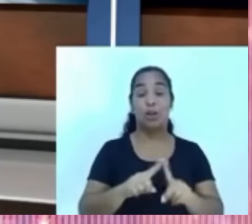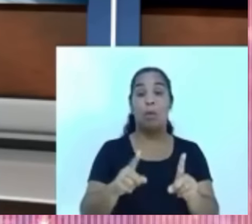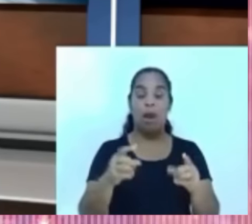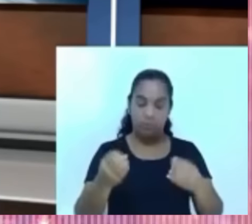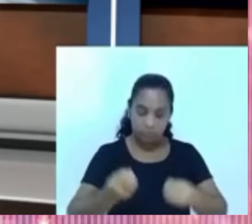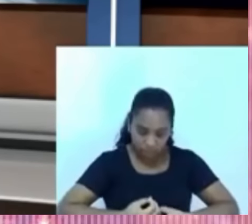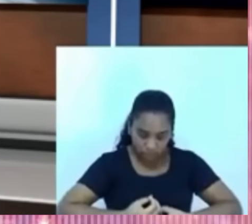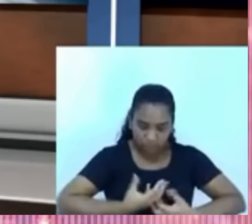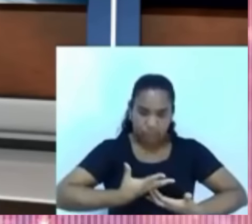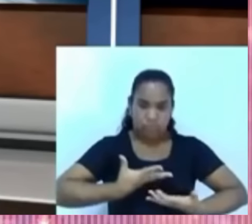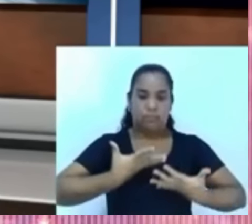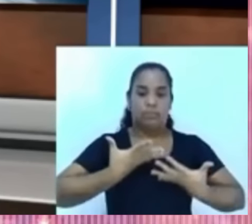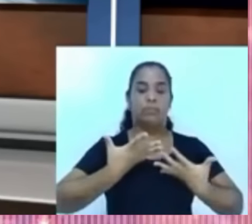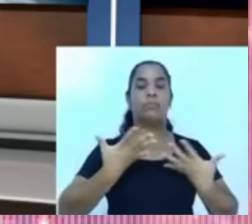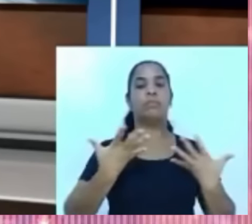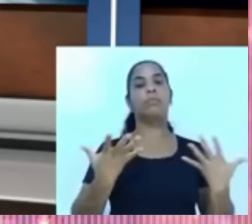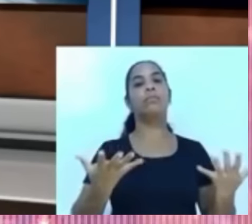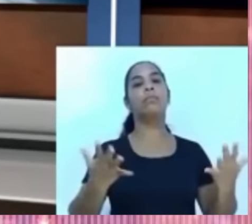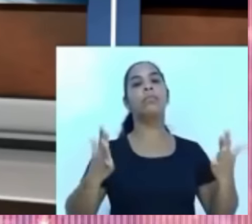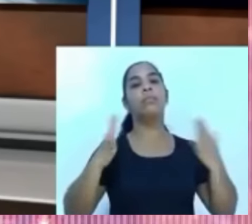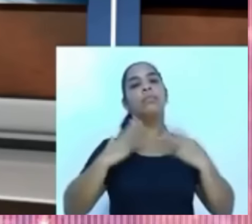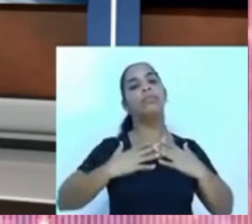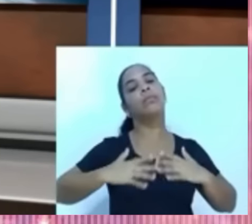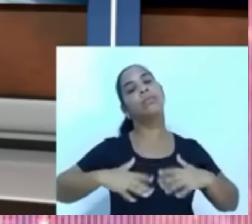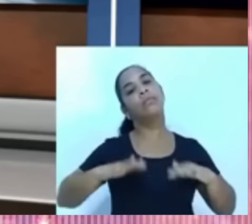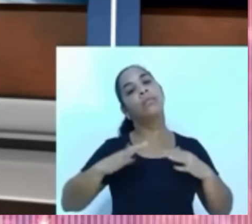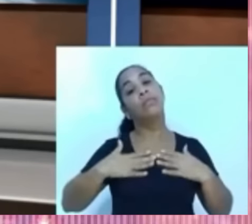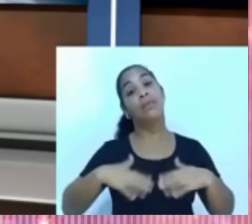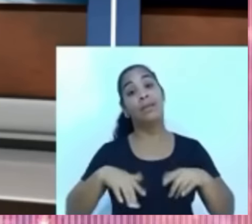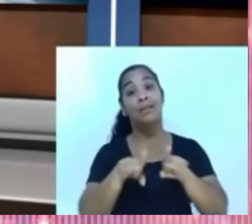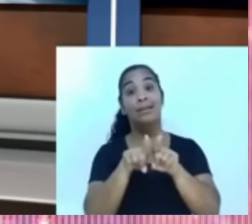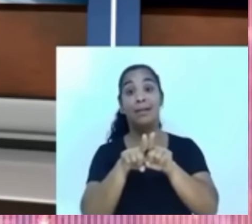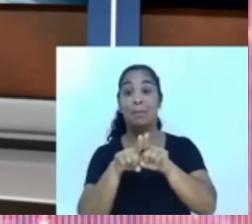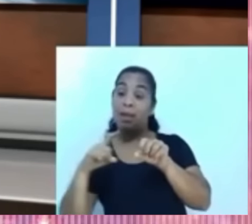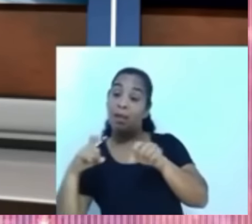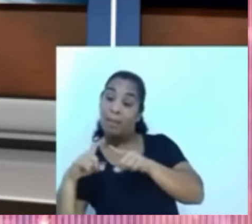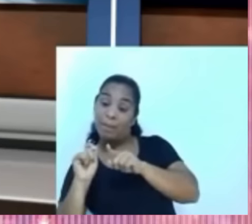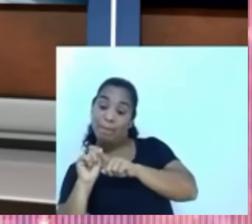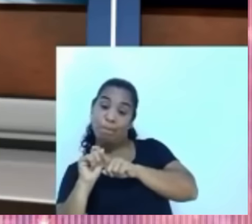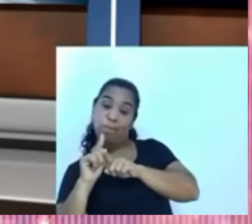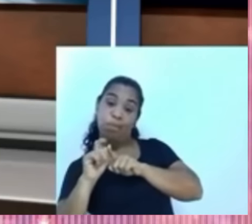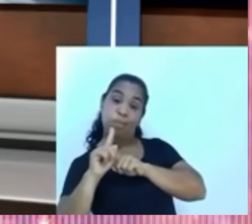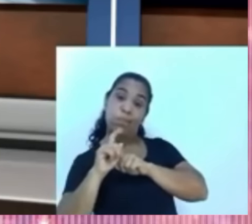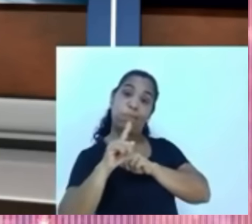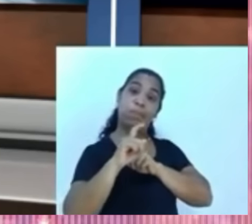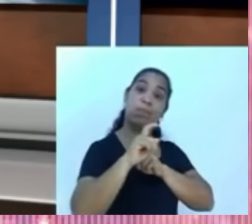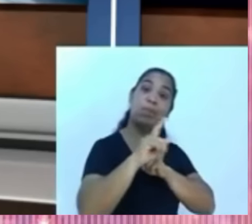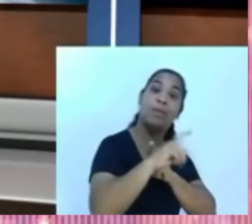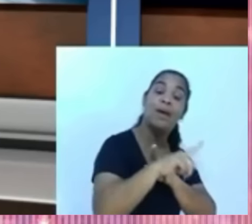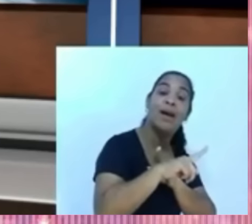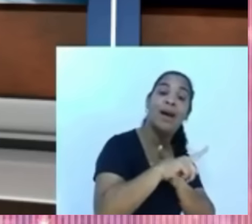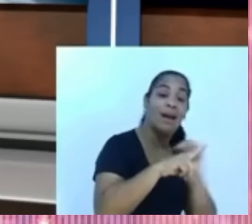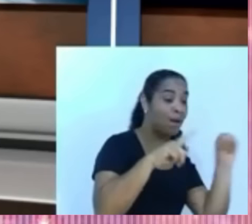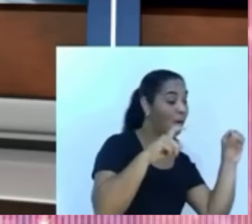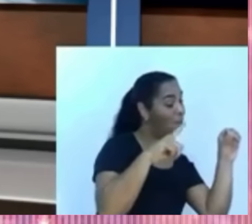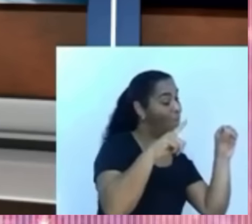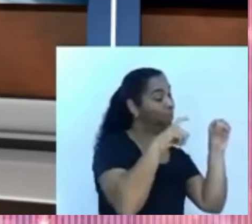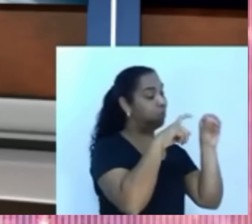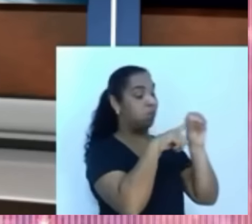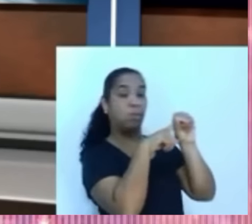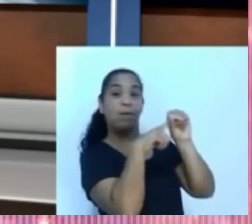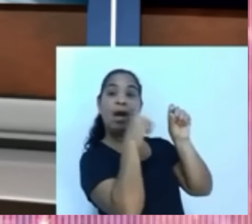a plântula e é do espermatozoide que perde a cauda que nós temos no óvulo o